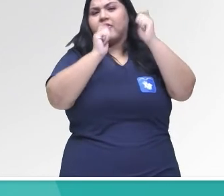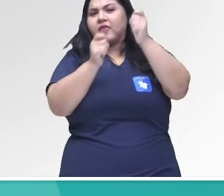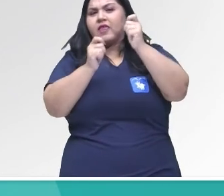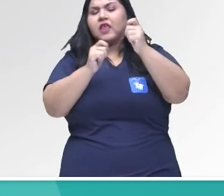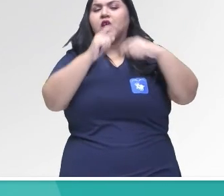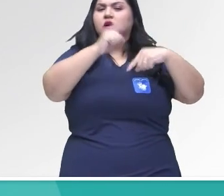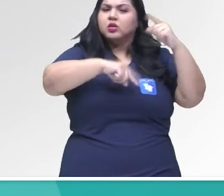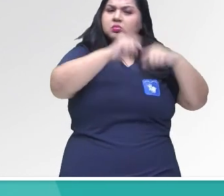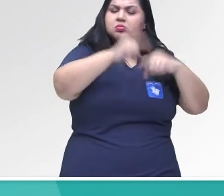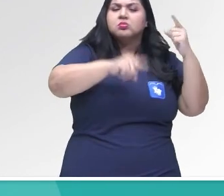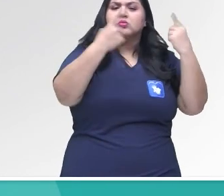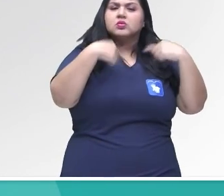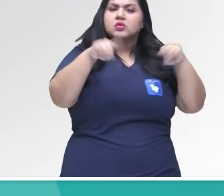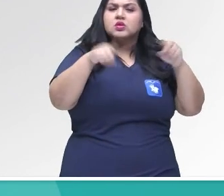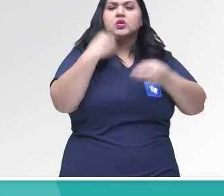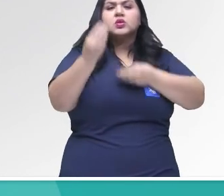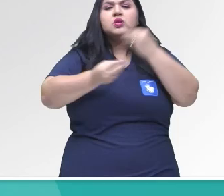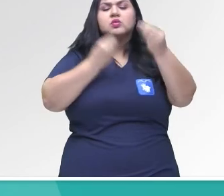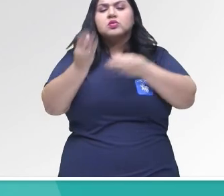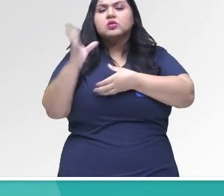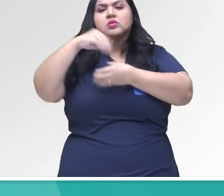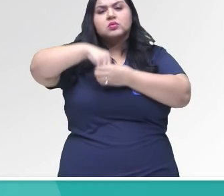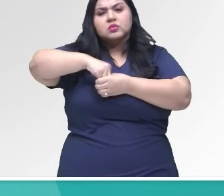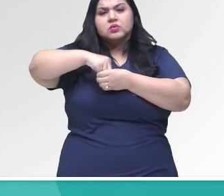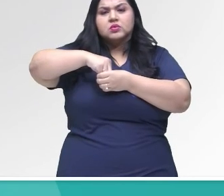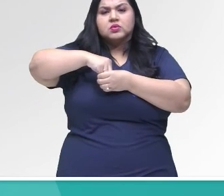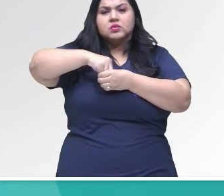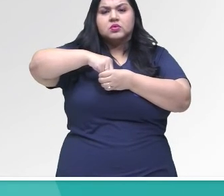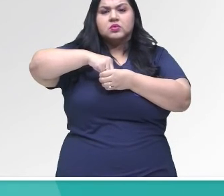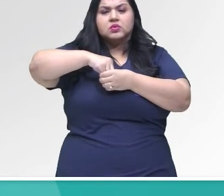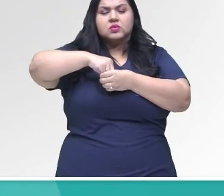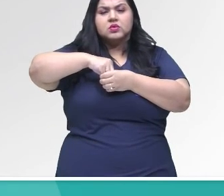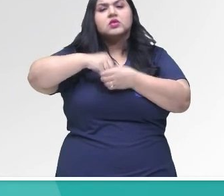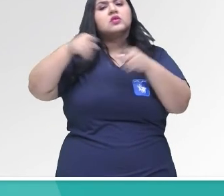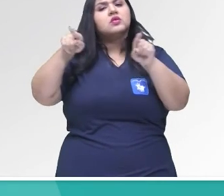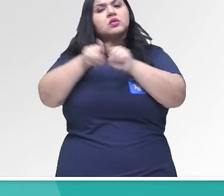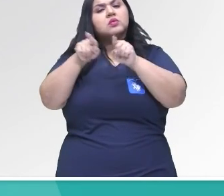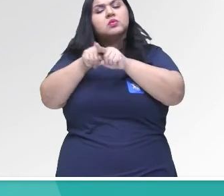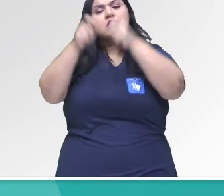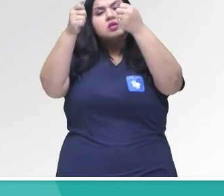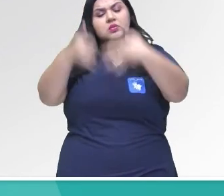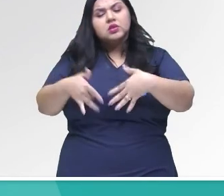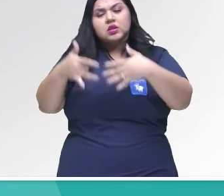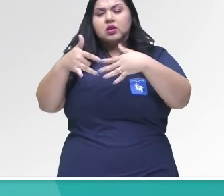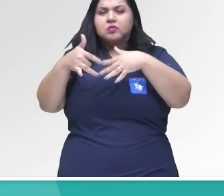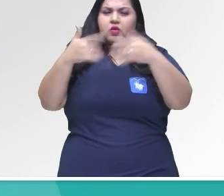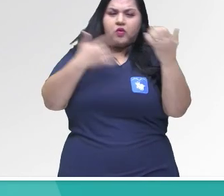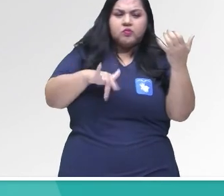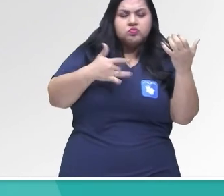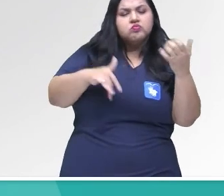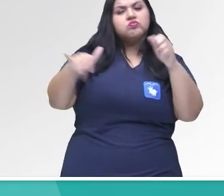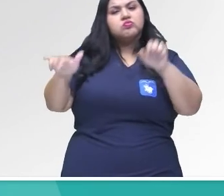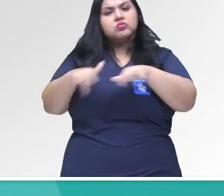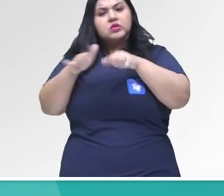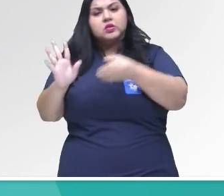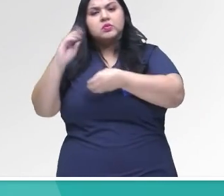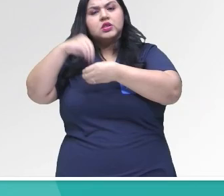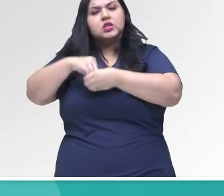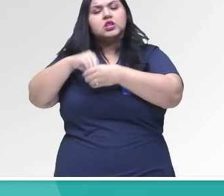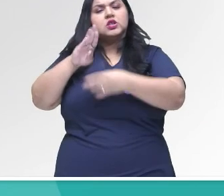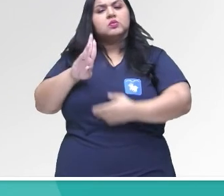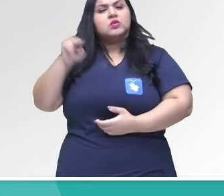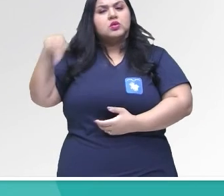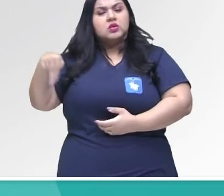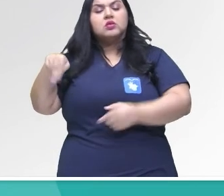instrumentos musicais, como eles estão presentes. Falamos do piano, do violão, que estão presentes na Bossa Nova, a